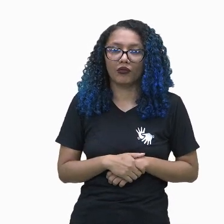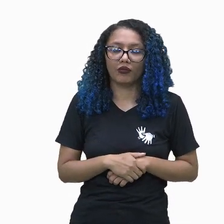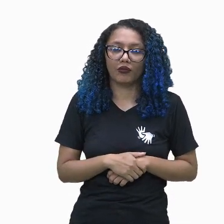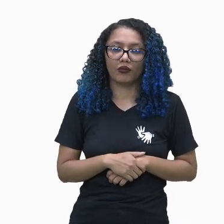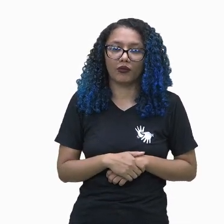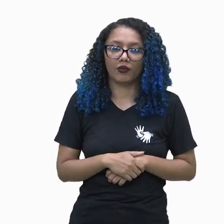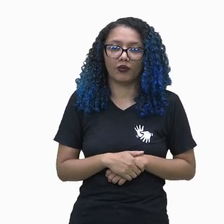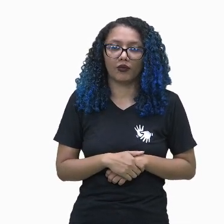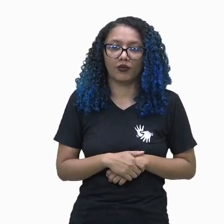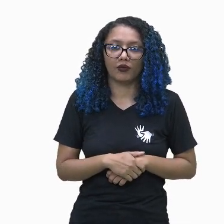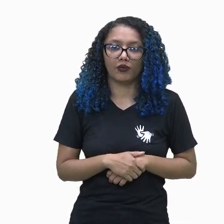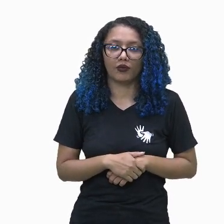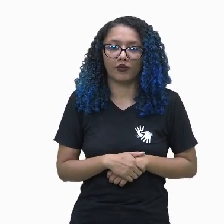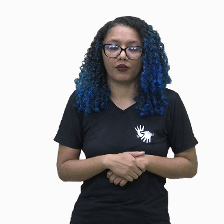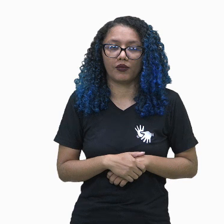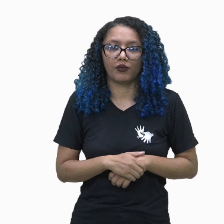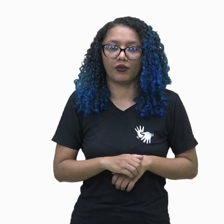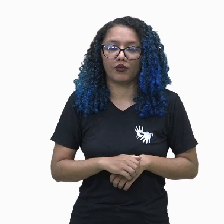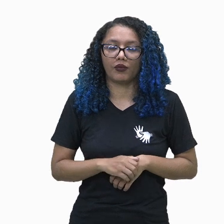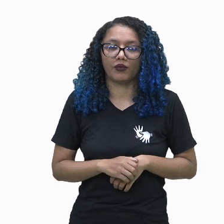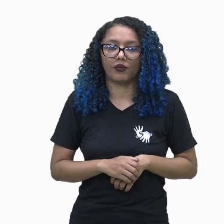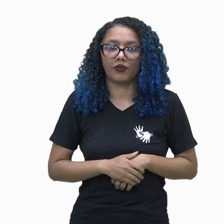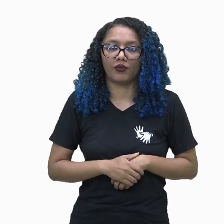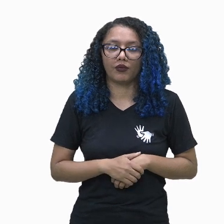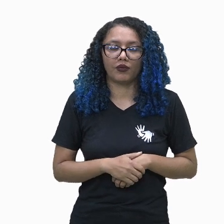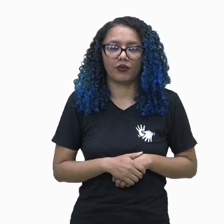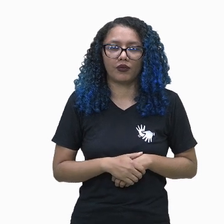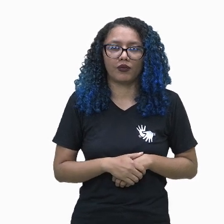para uma molécula, para